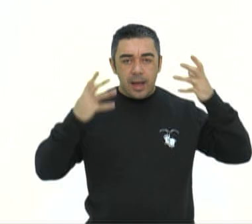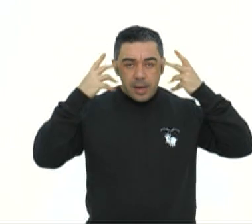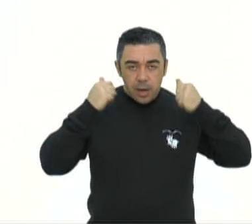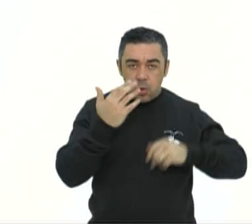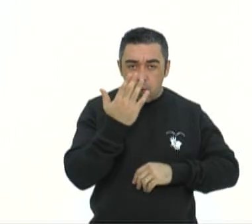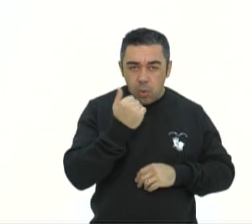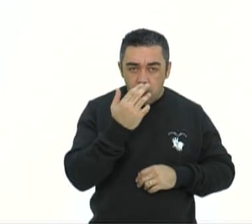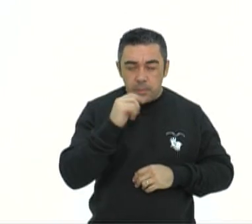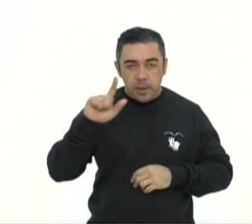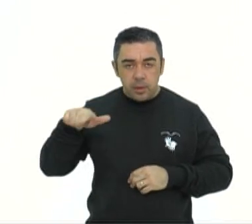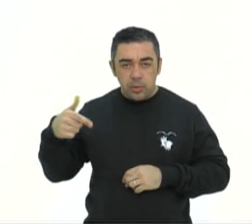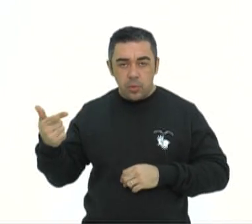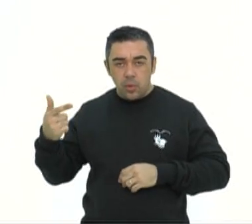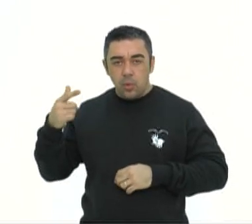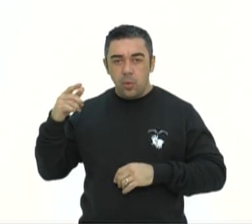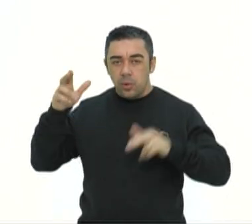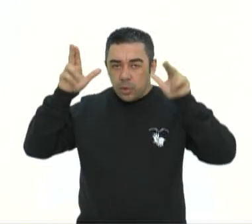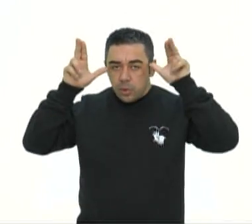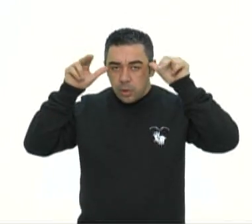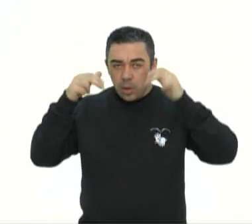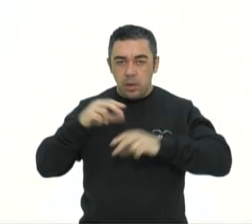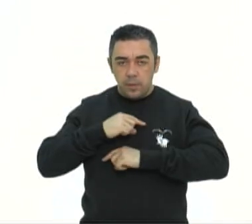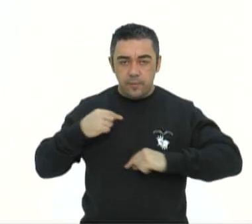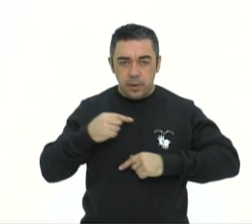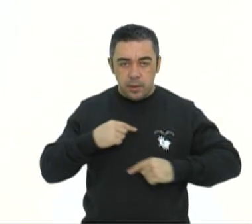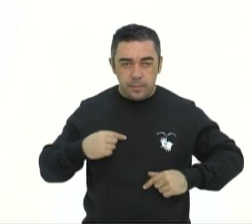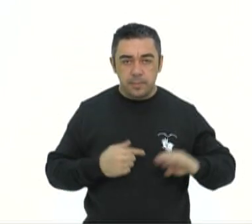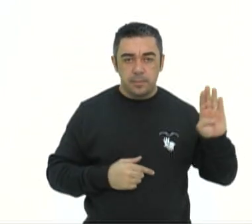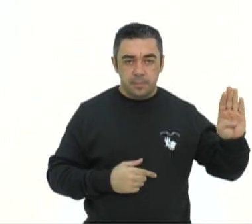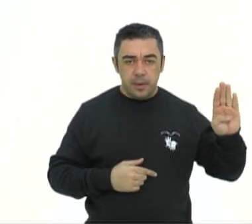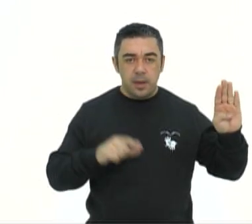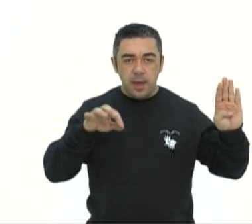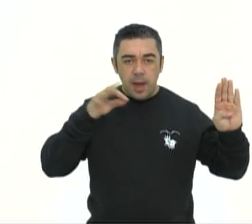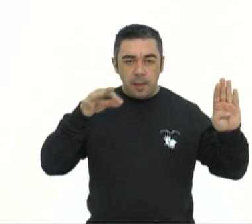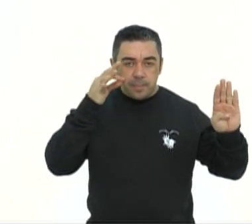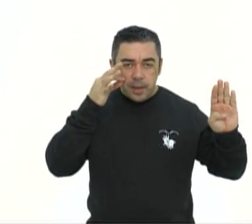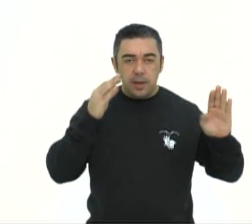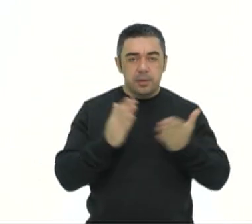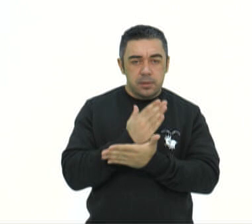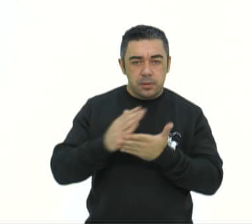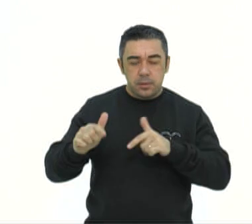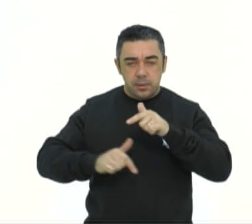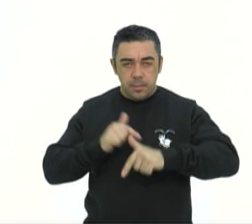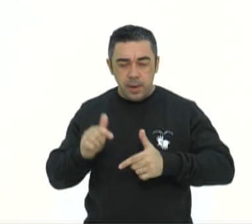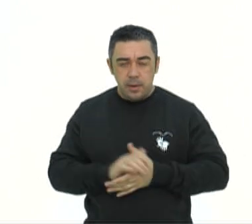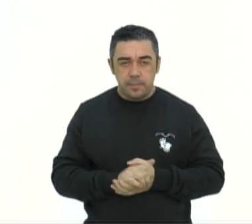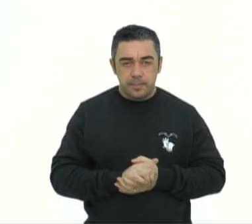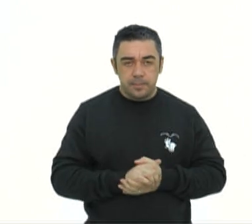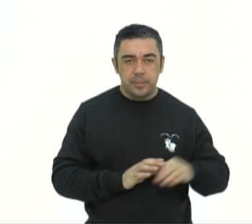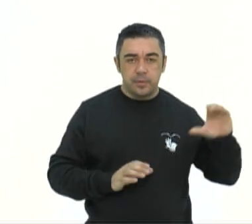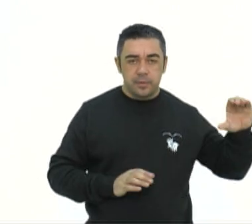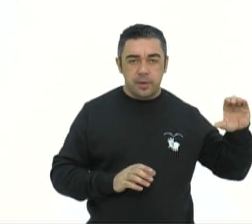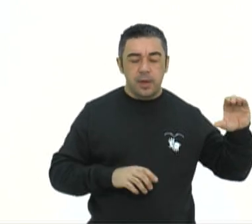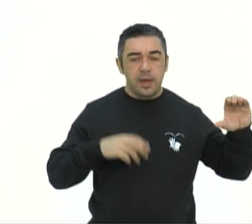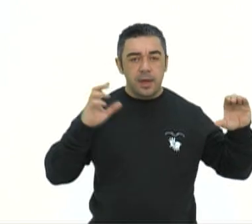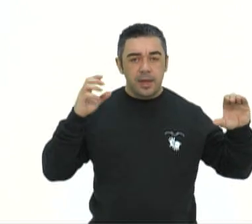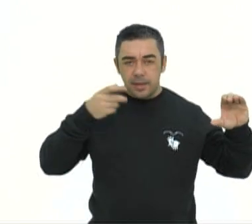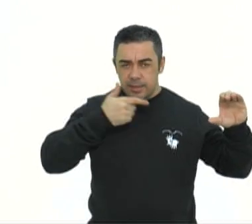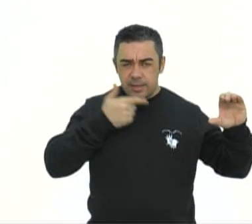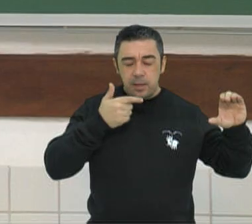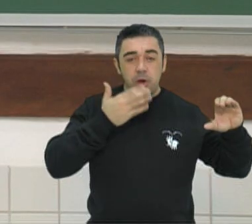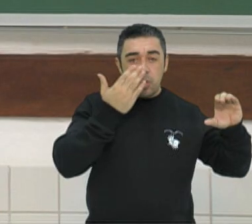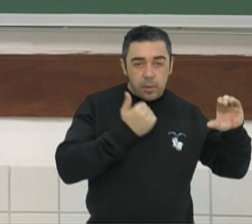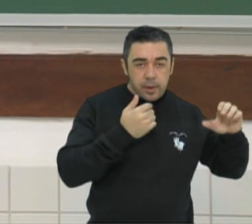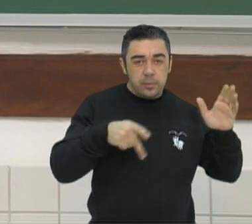uma zebra. Letra B, abelhas dividindo o trabalho na colmeia. Letra C, hienas comendo restos de caça dos leões. Letra